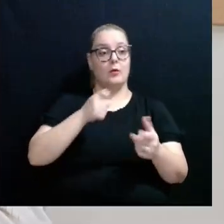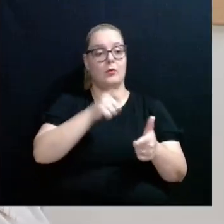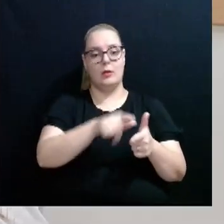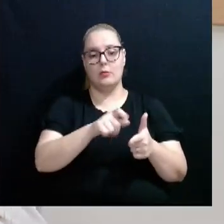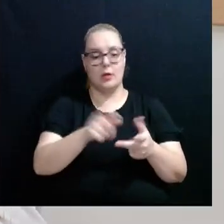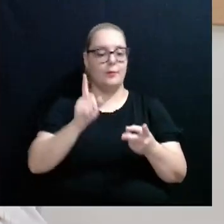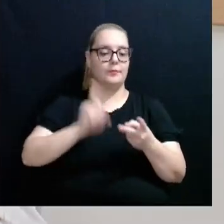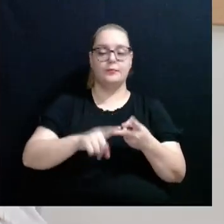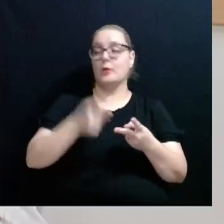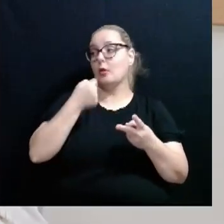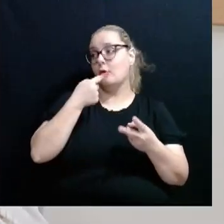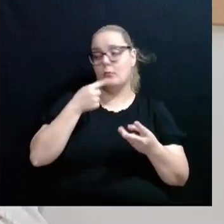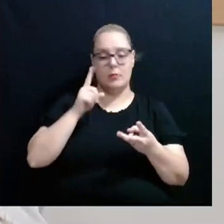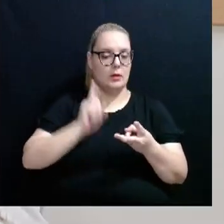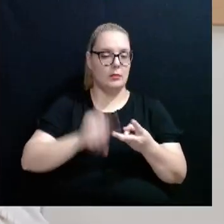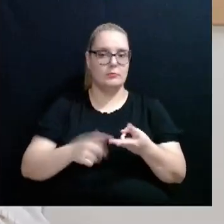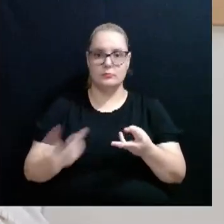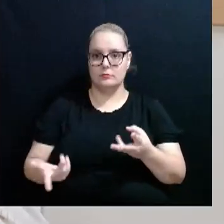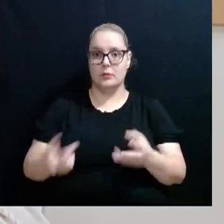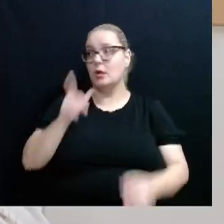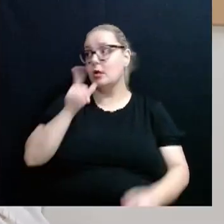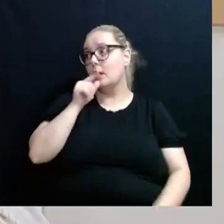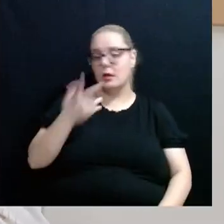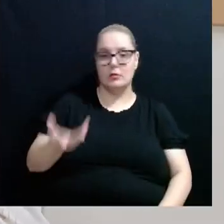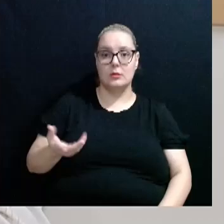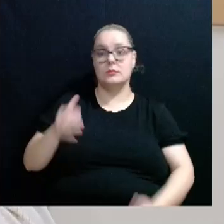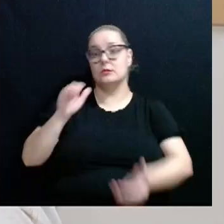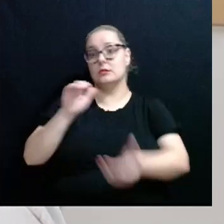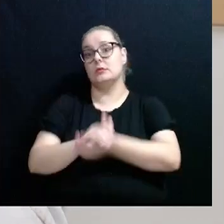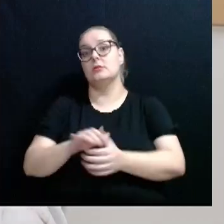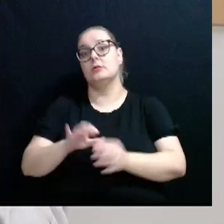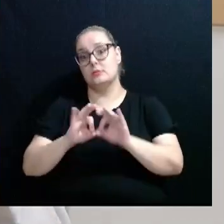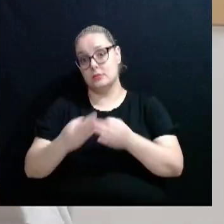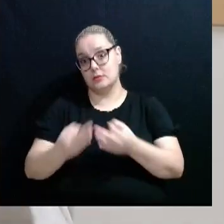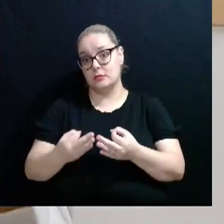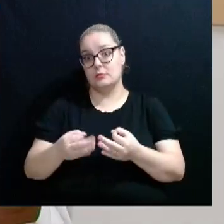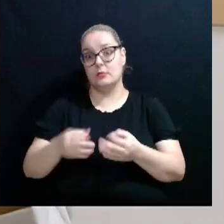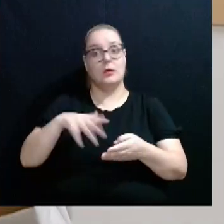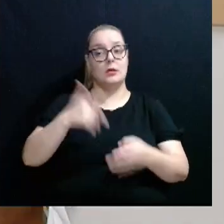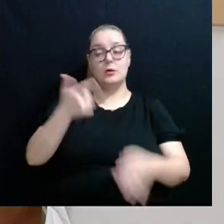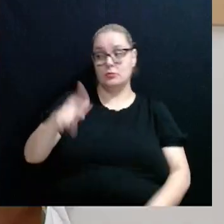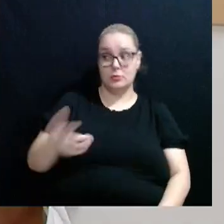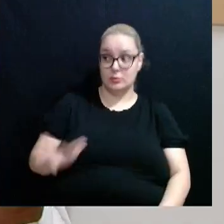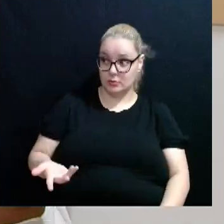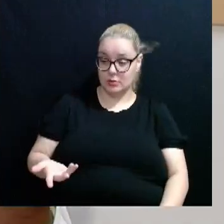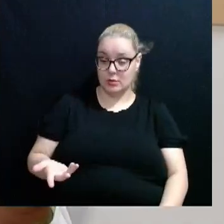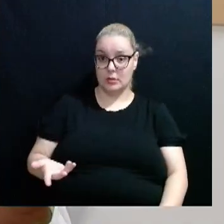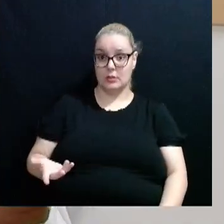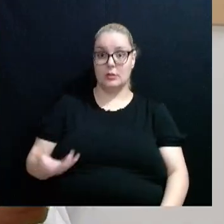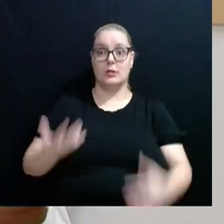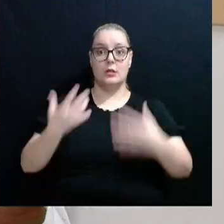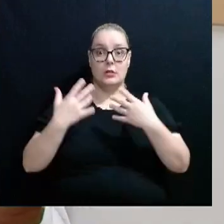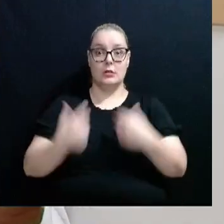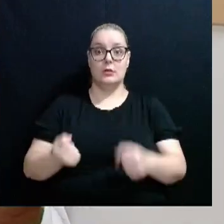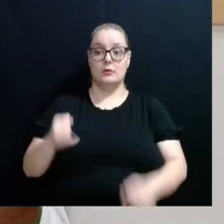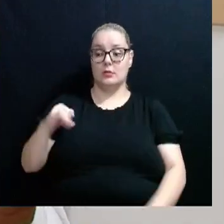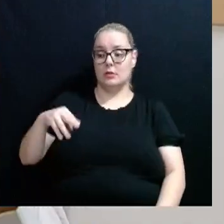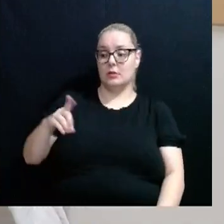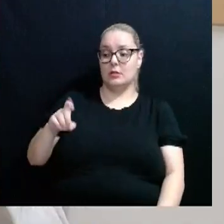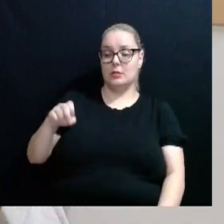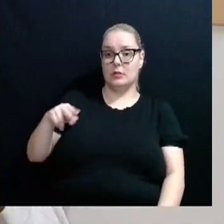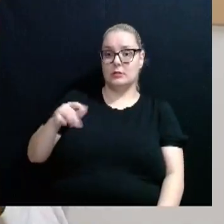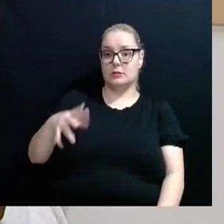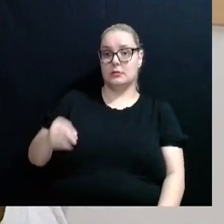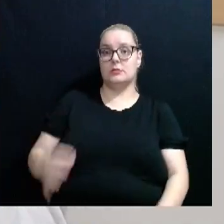remédios. Se você for casado, tiver família, as contas continuam. Você recebeu a indenização do seguro de doenças graves.